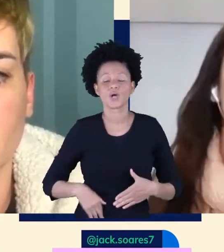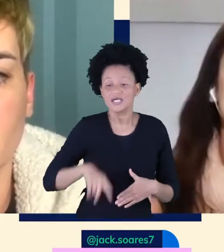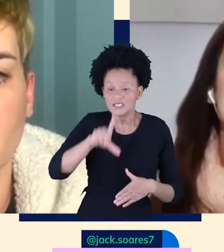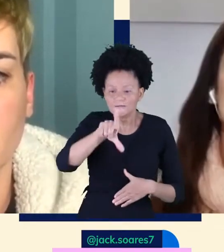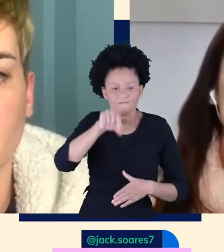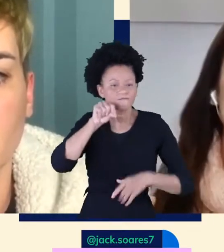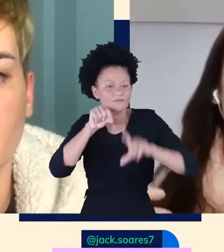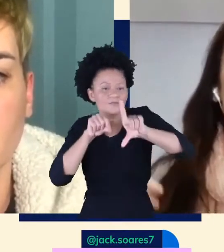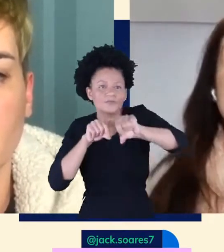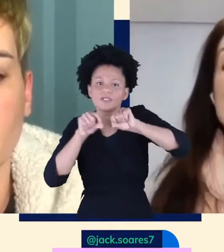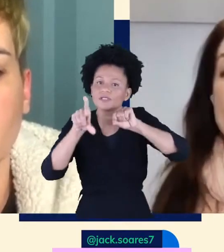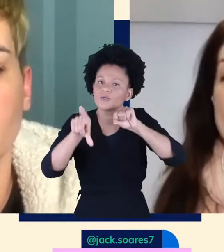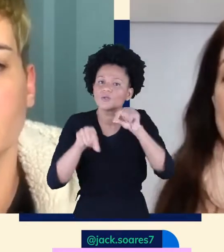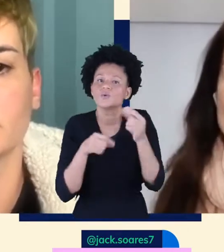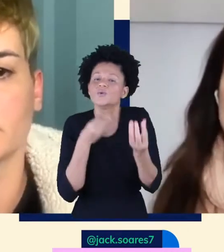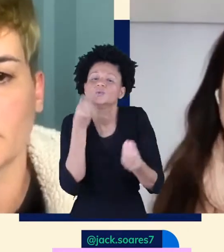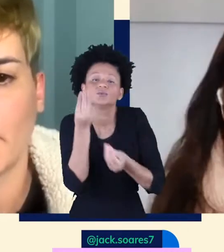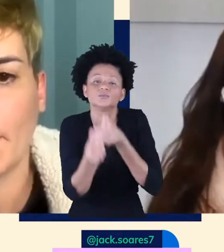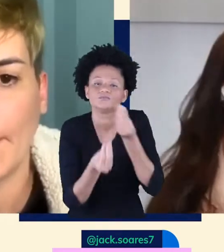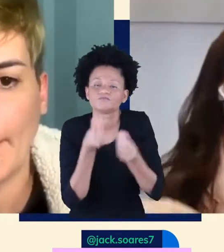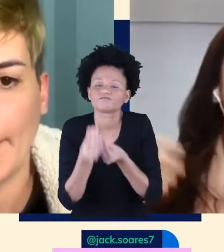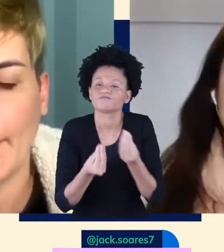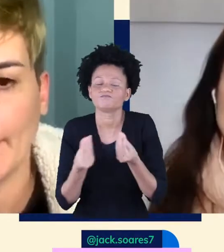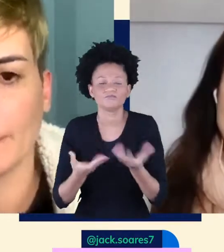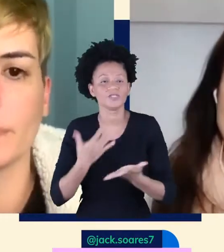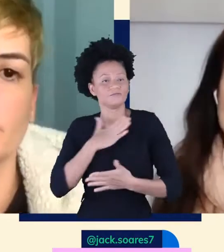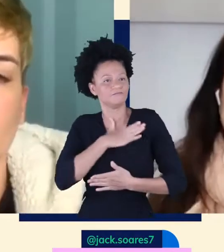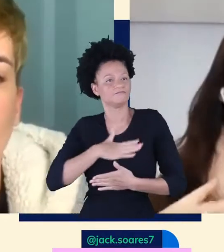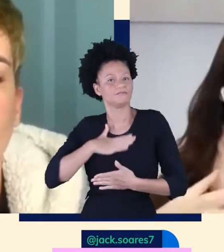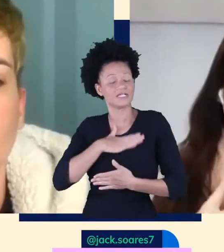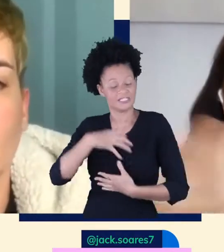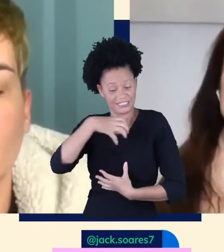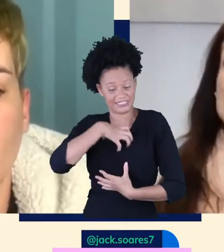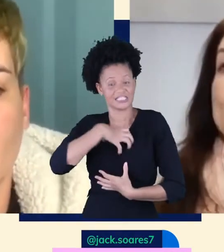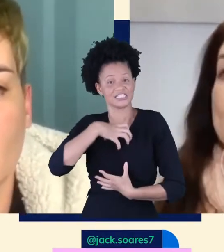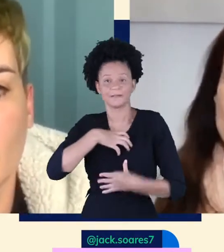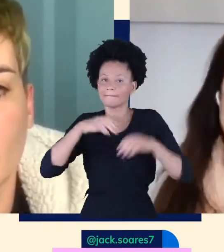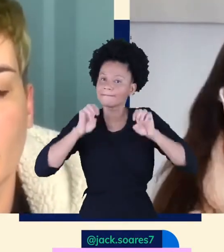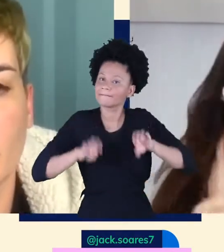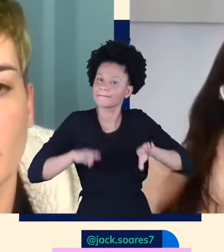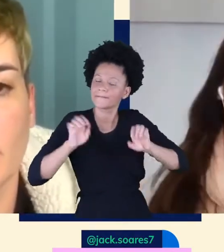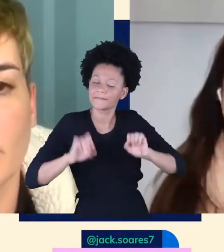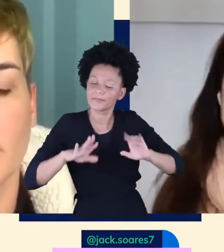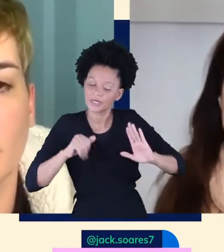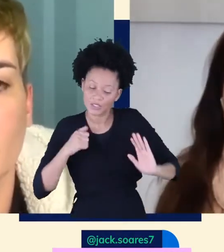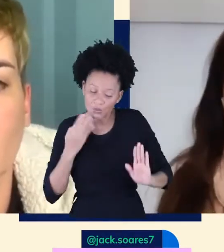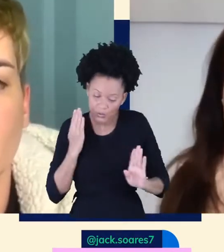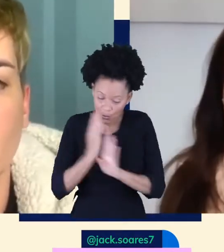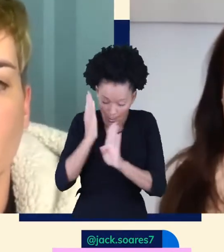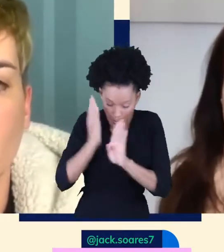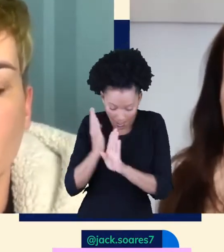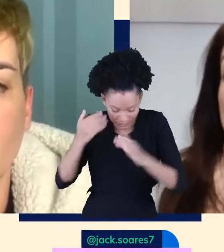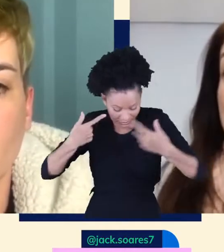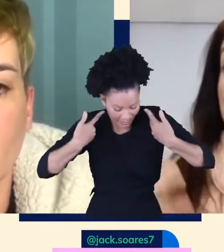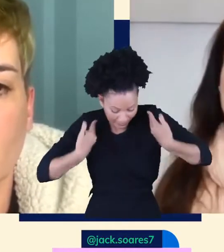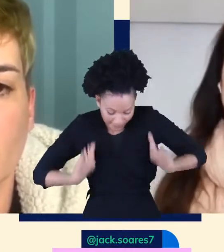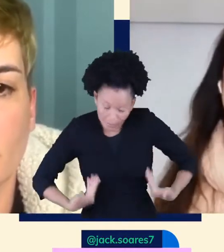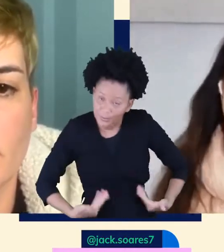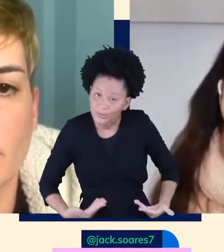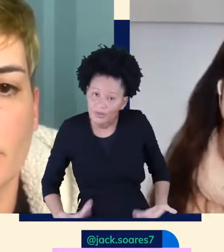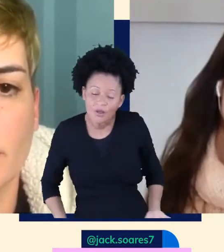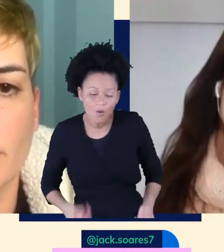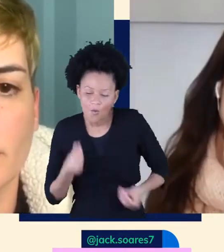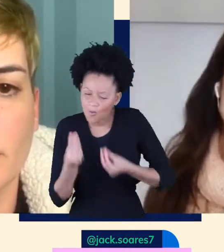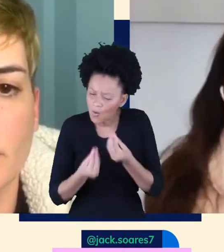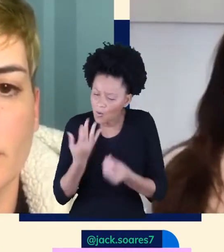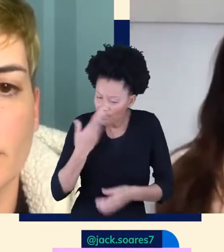poder selecionar de que forma ela vai ter prazer, no sentido de sentir bem-estar e descobrir o mundo com esse corpo, como é que